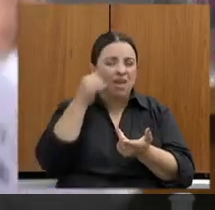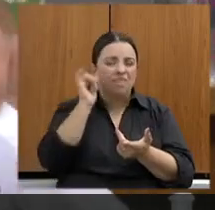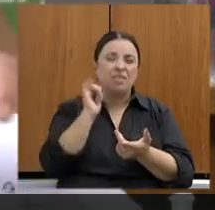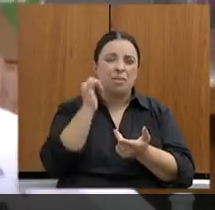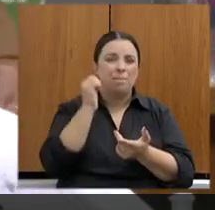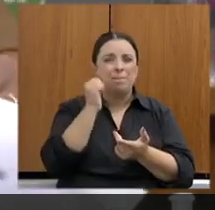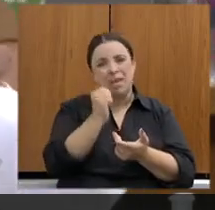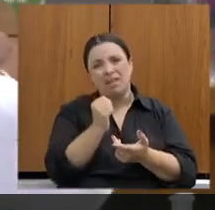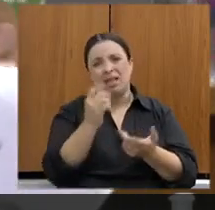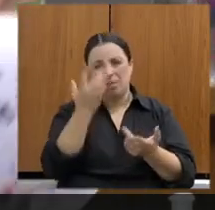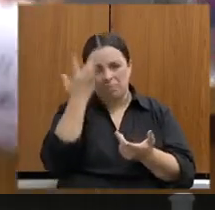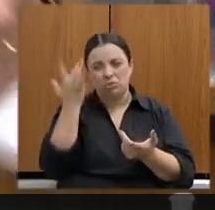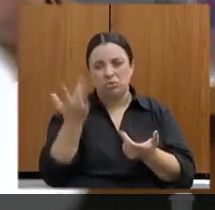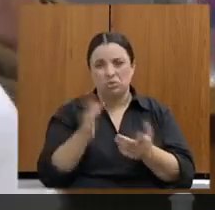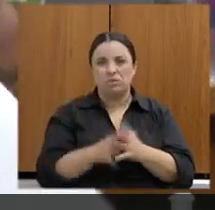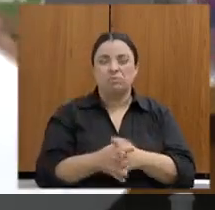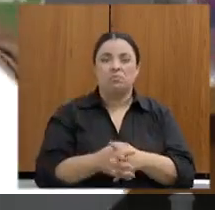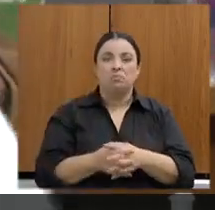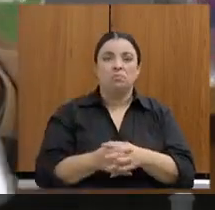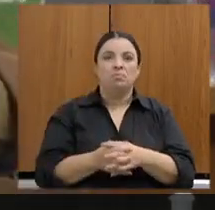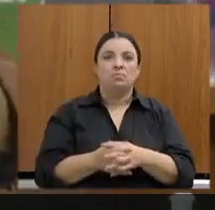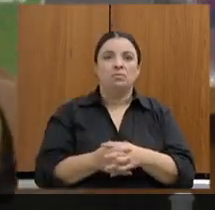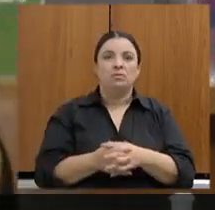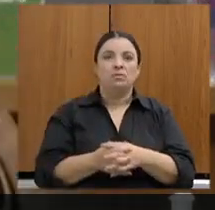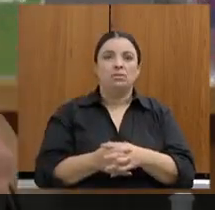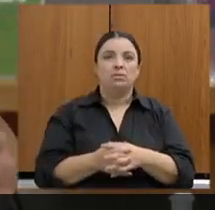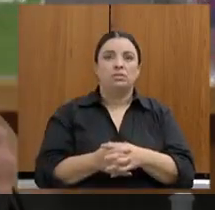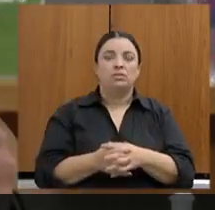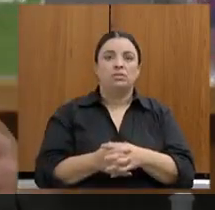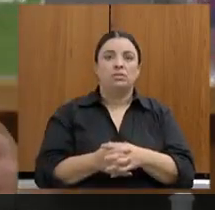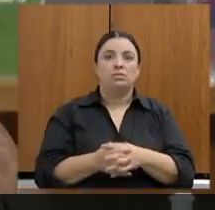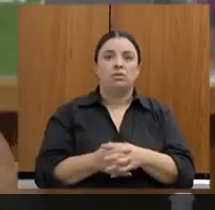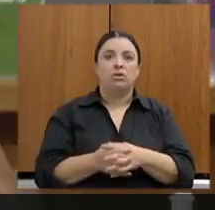E vamos seguir aí por favor